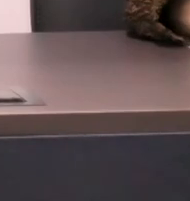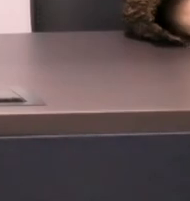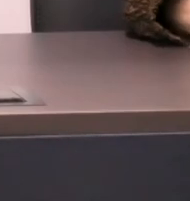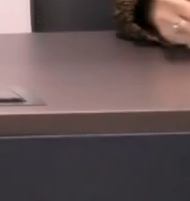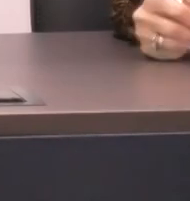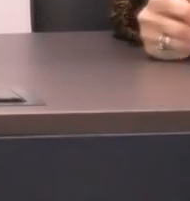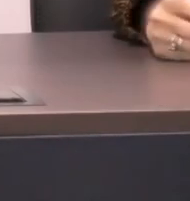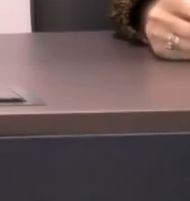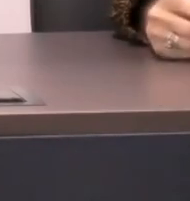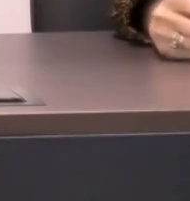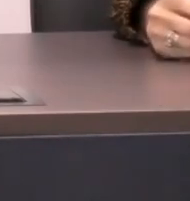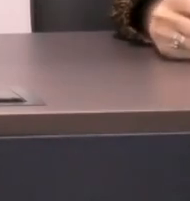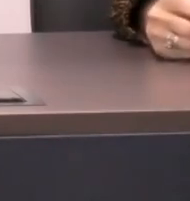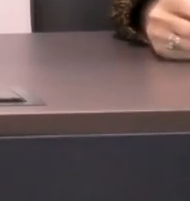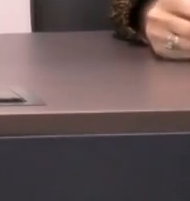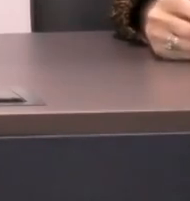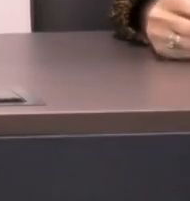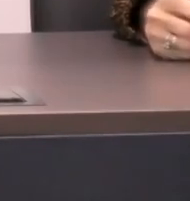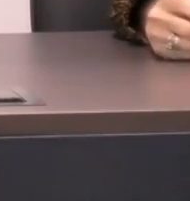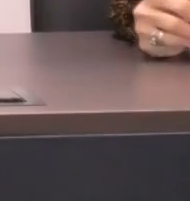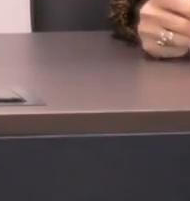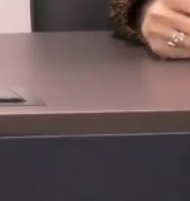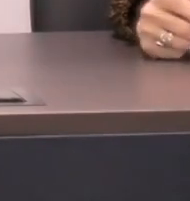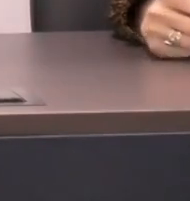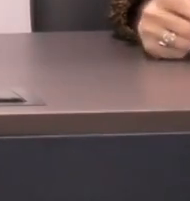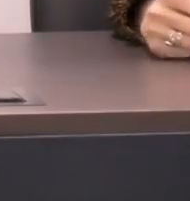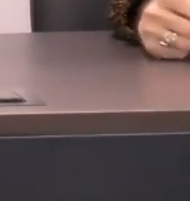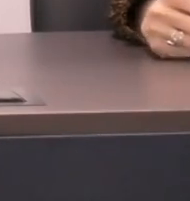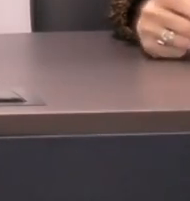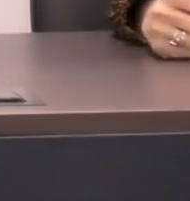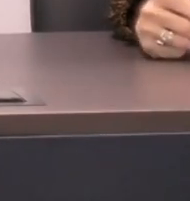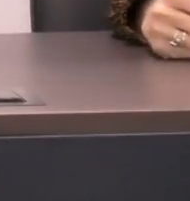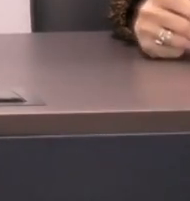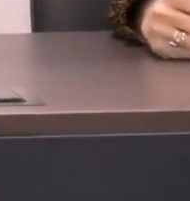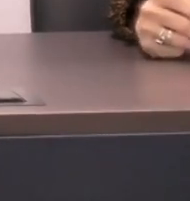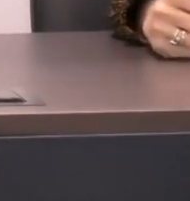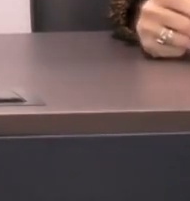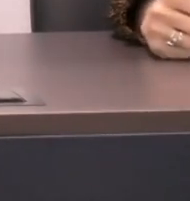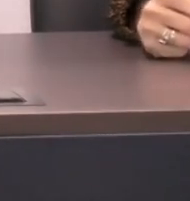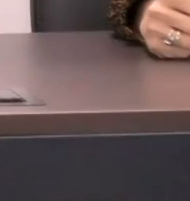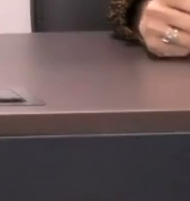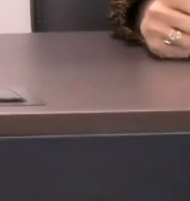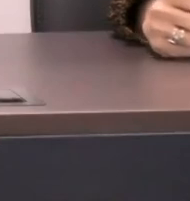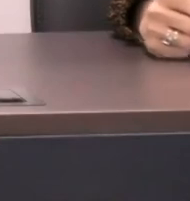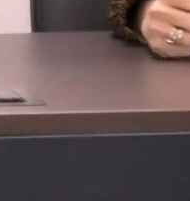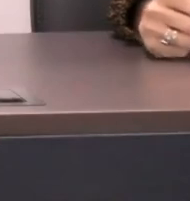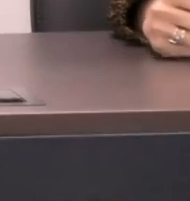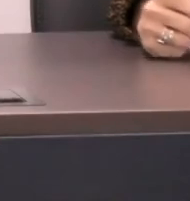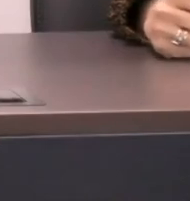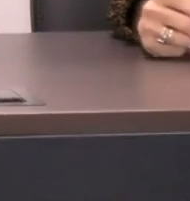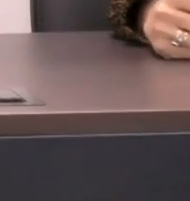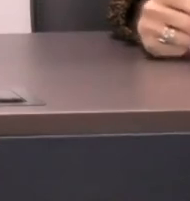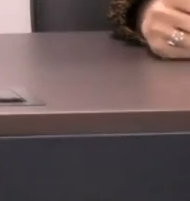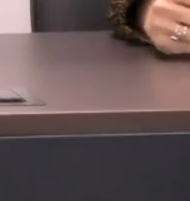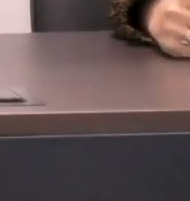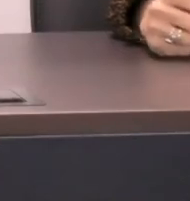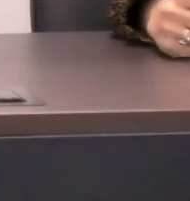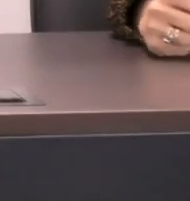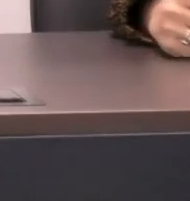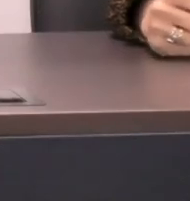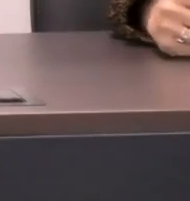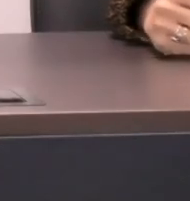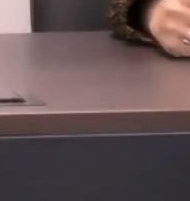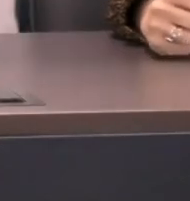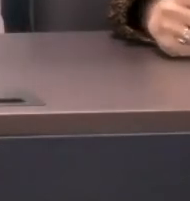furue o presente a desse ano gosta muito de usar as vezes frases de músicas